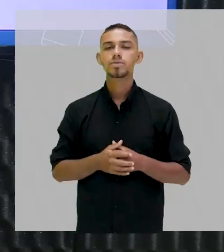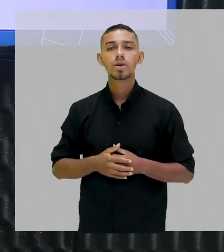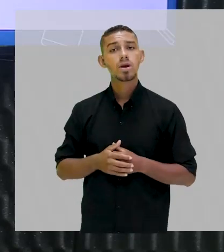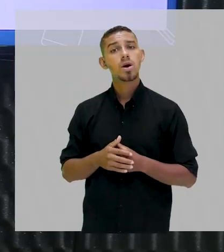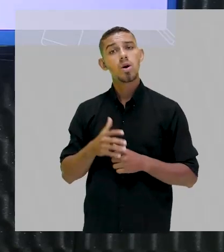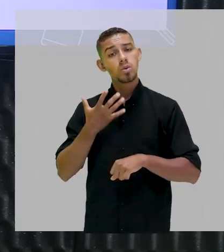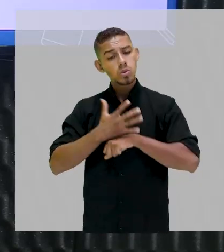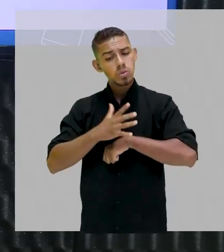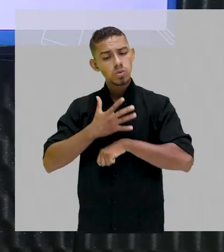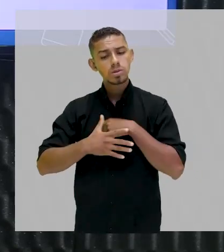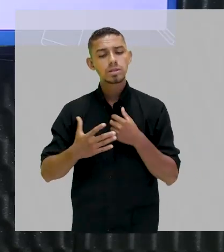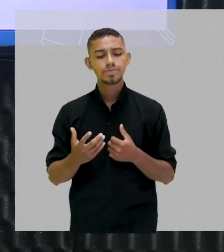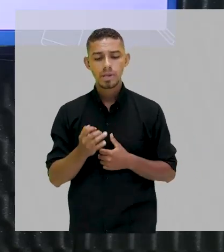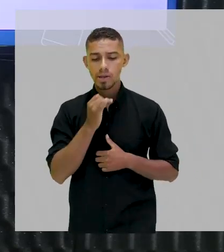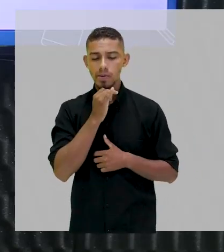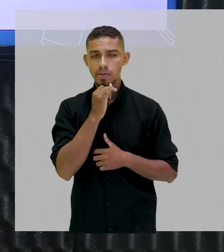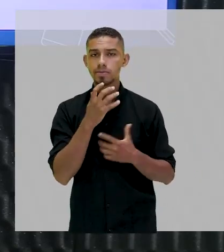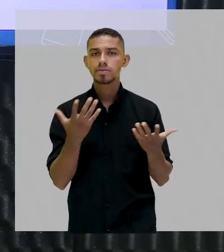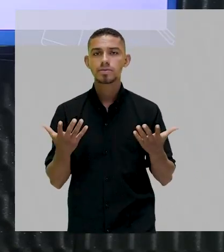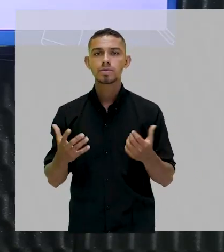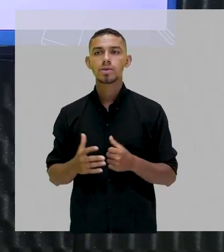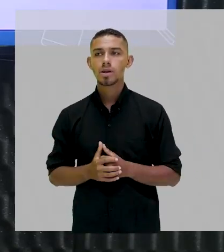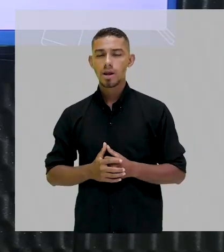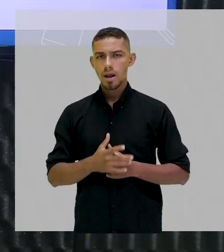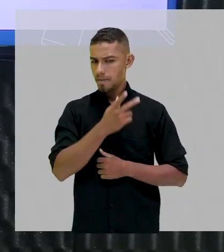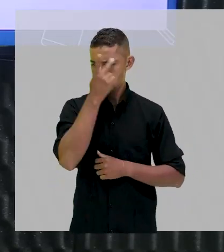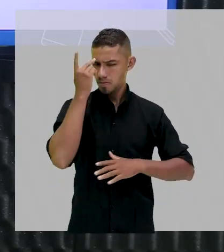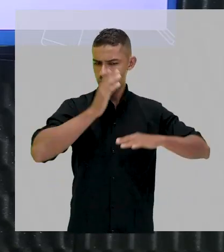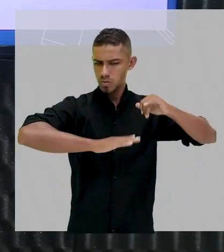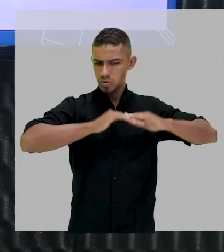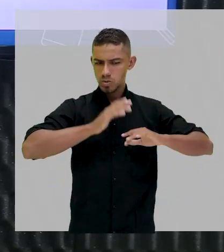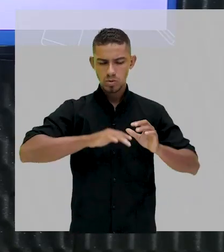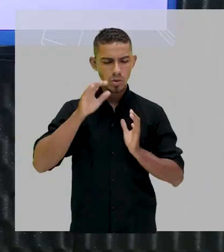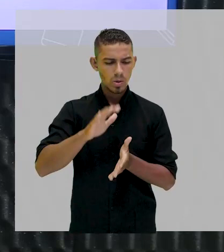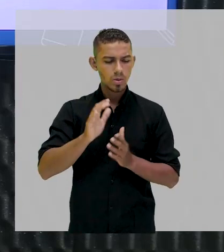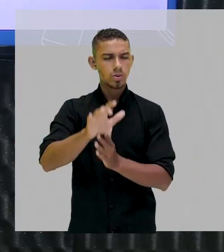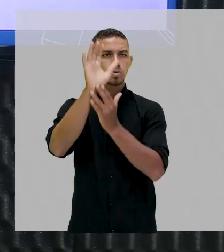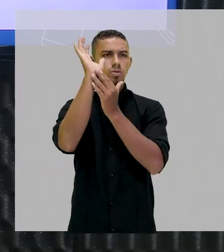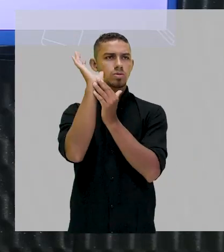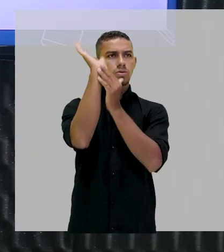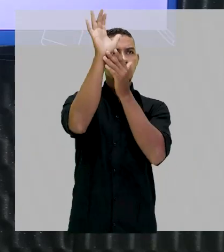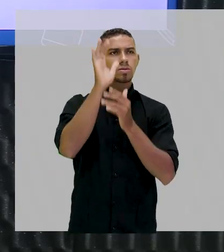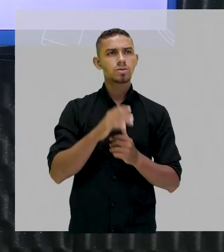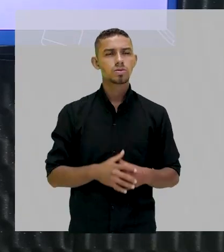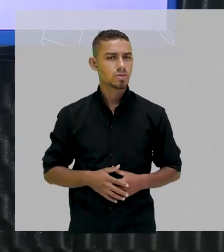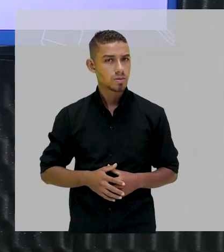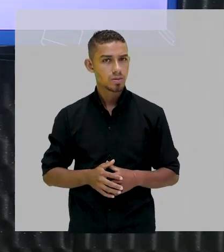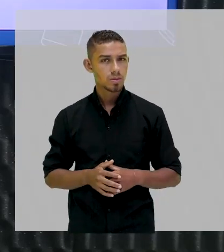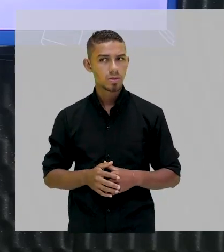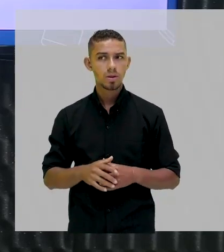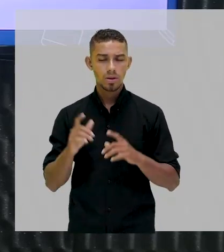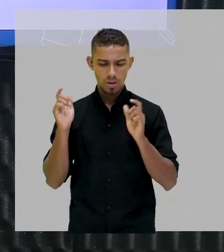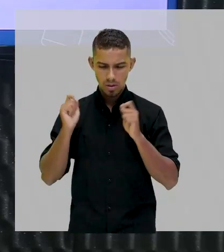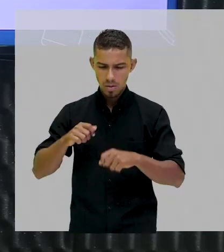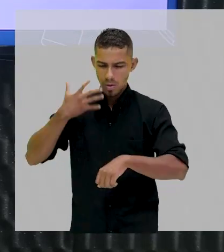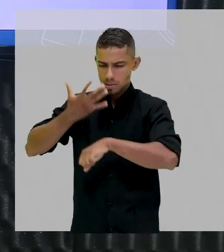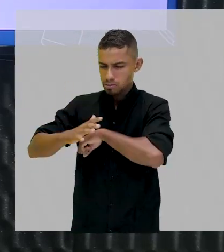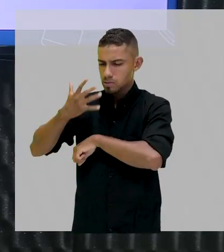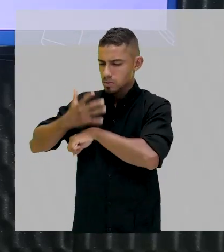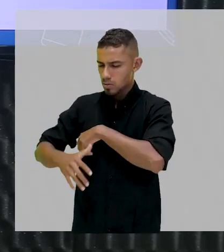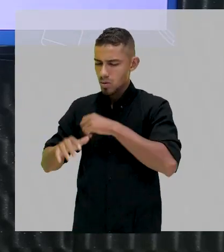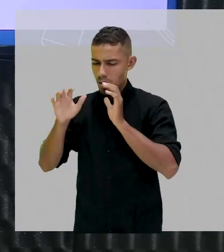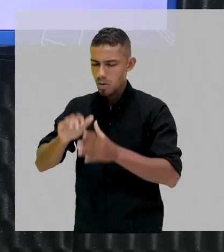alguns treinos de modalidades aí específicas, por exemplo, um atleta profissional de basquete, ele treina os arremessos, treina aquilo de